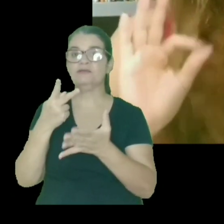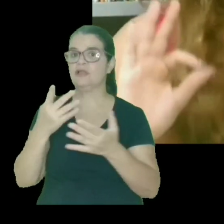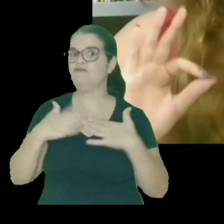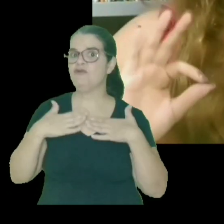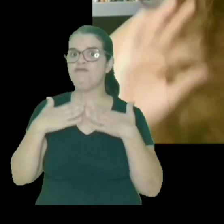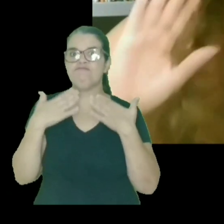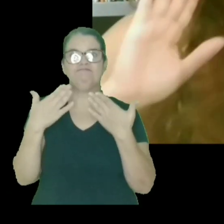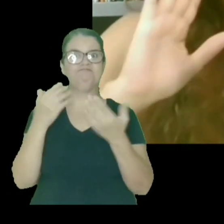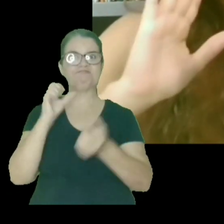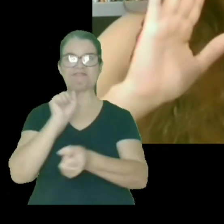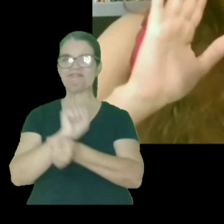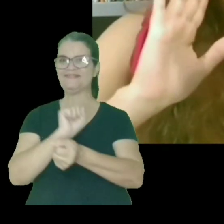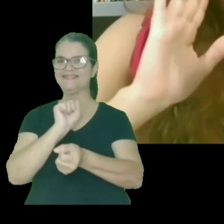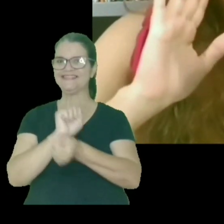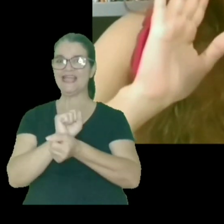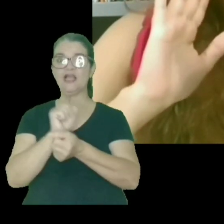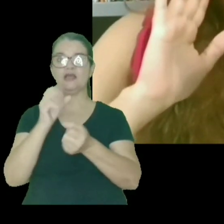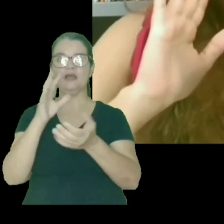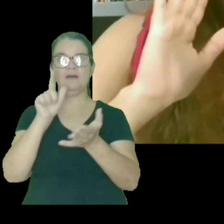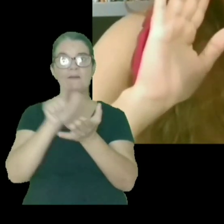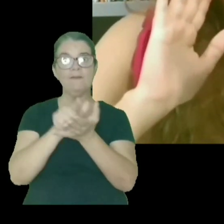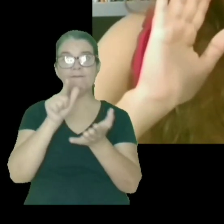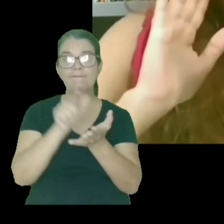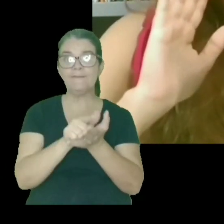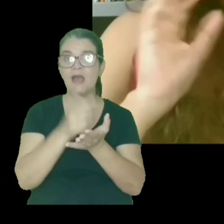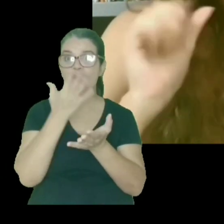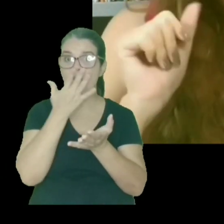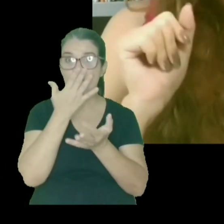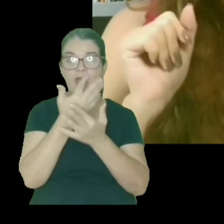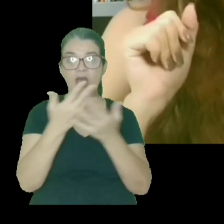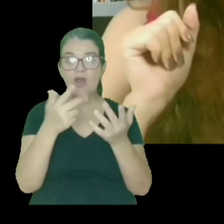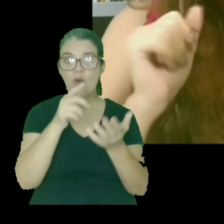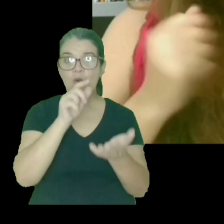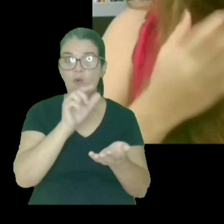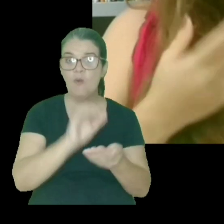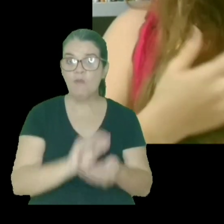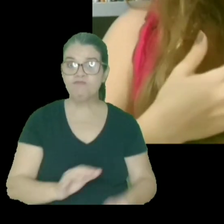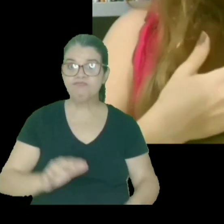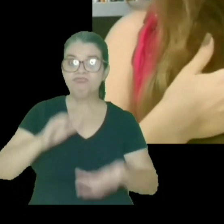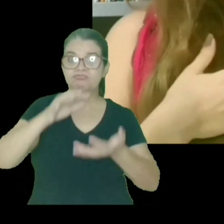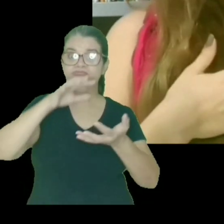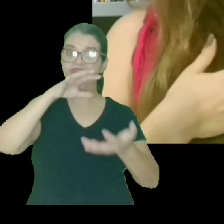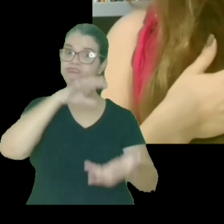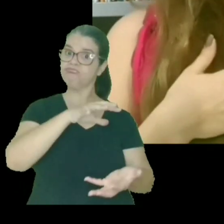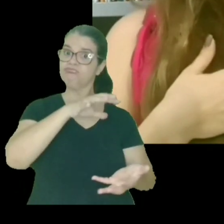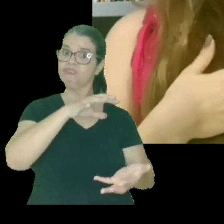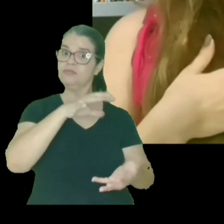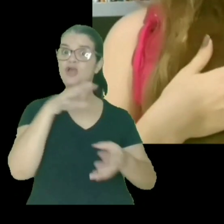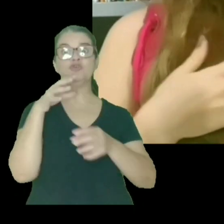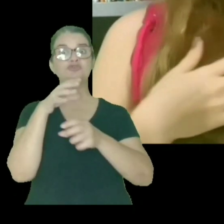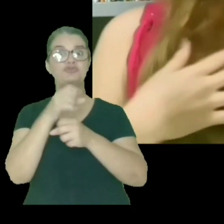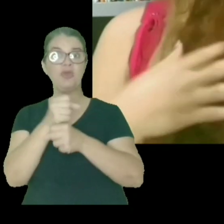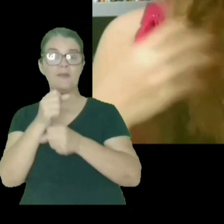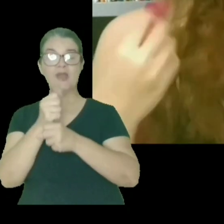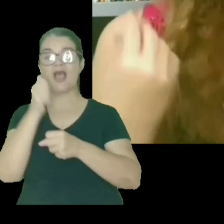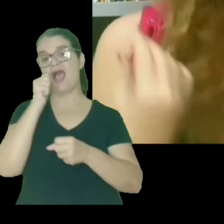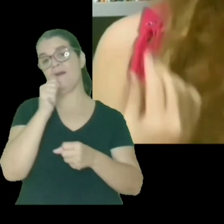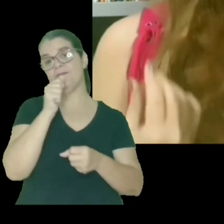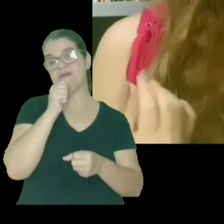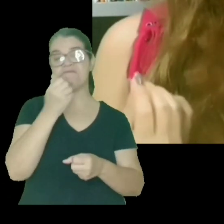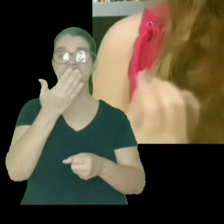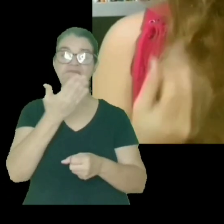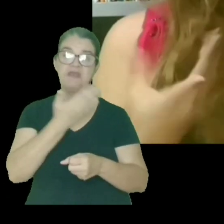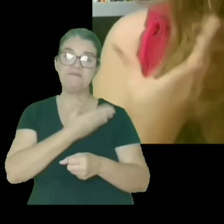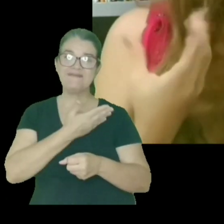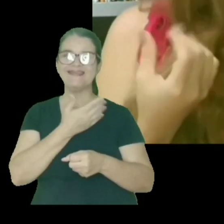inesperado. Sobrou papel crepom, e muito. E a mãe de minha amiga, talvez